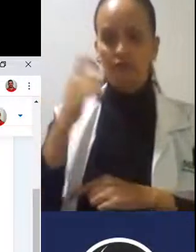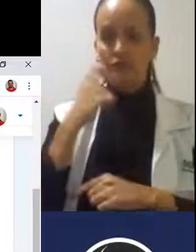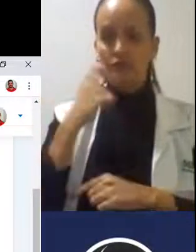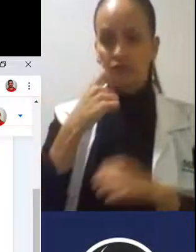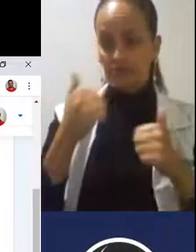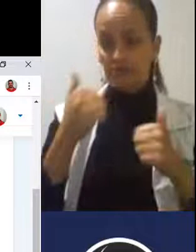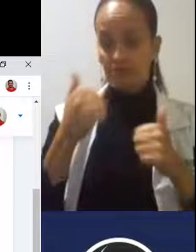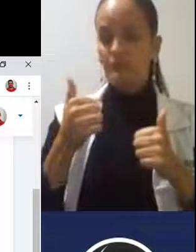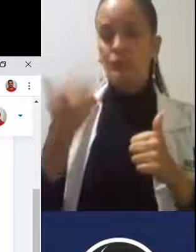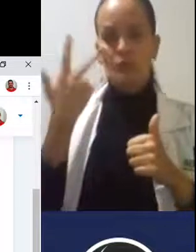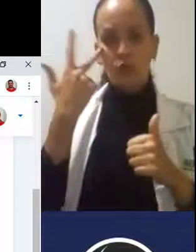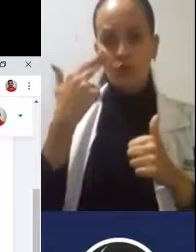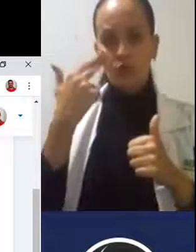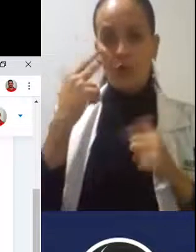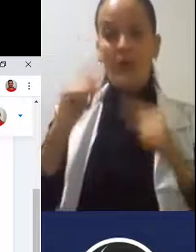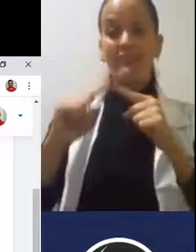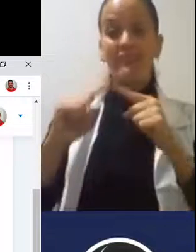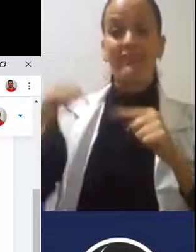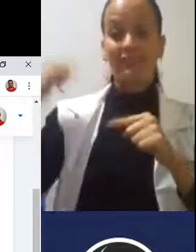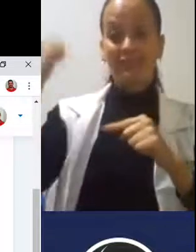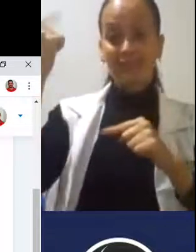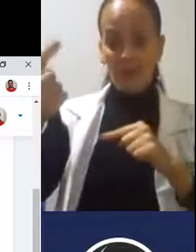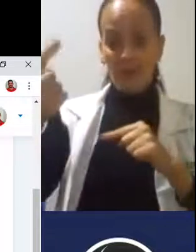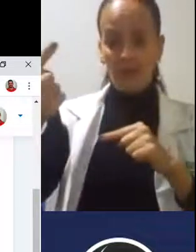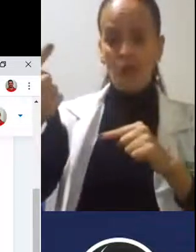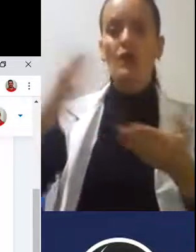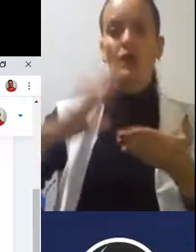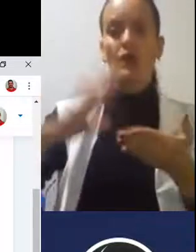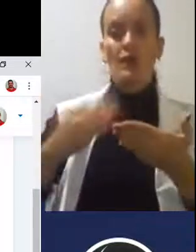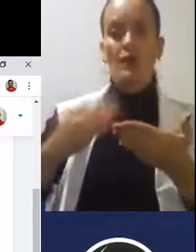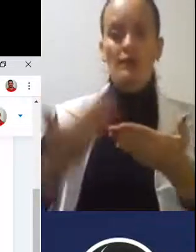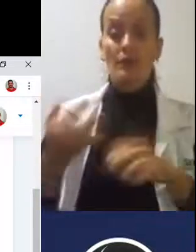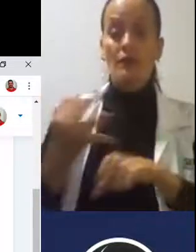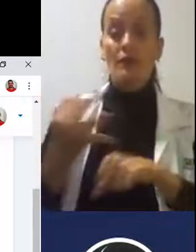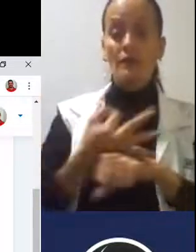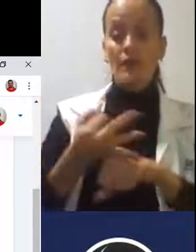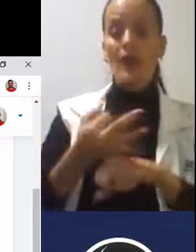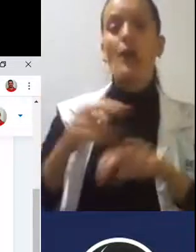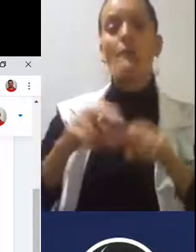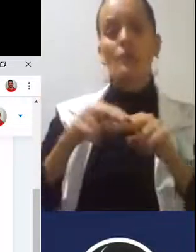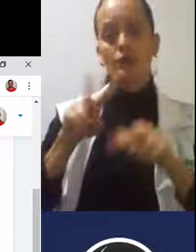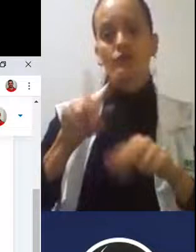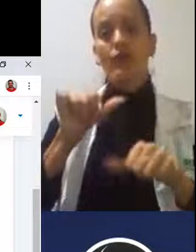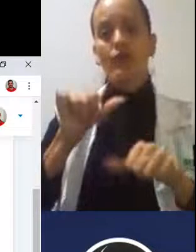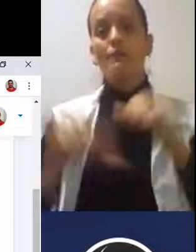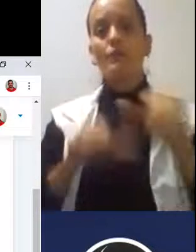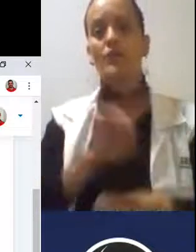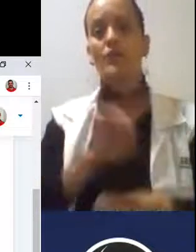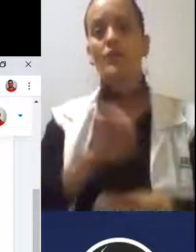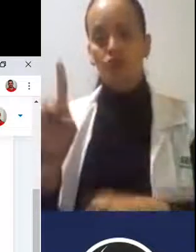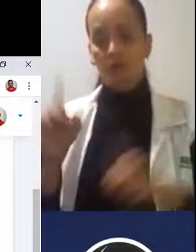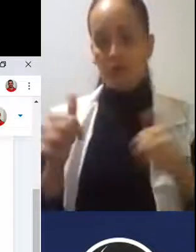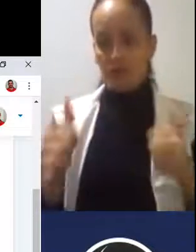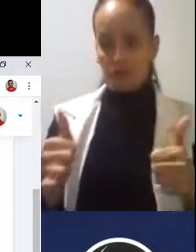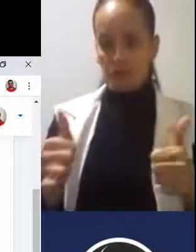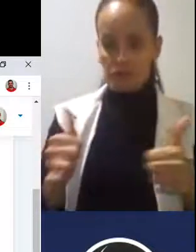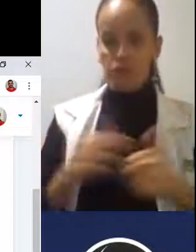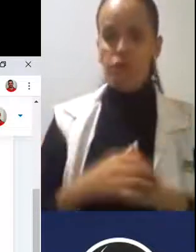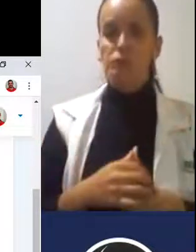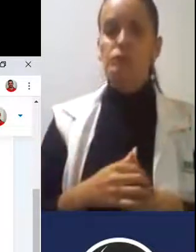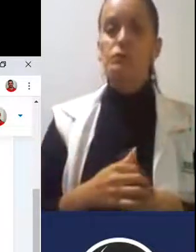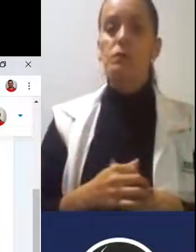frente, quando a intérprete ela não vai poder estar disponível. Então, vai ter uma alteração aqui no cronograma, só deixando avisado aí vocês já, tá ok?